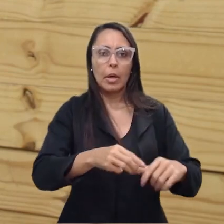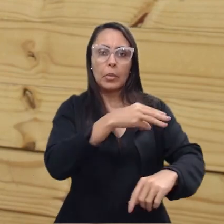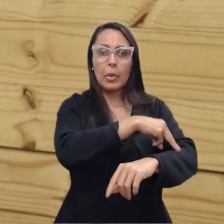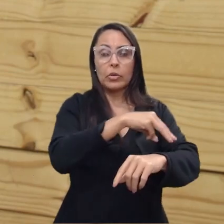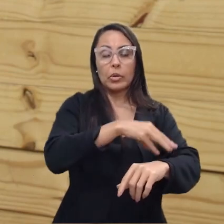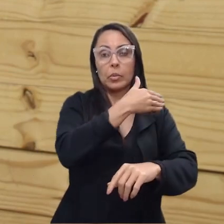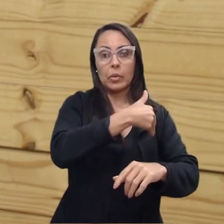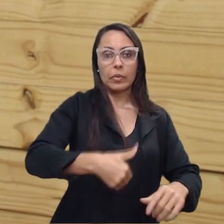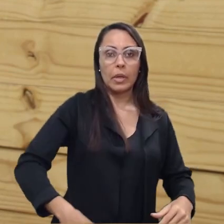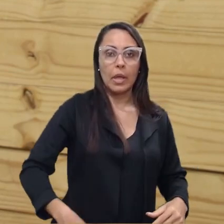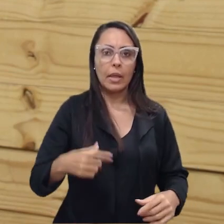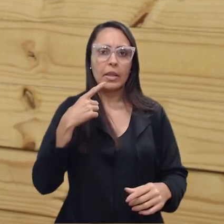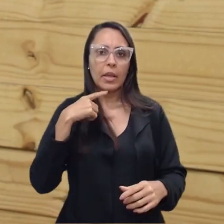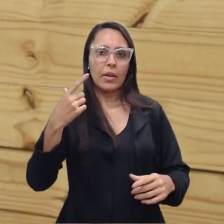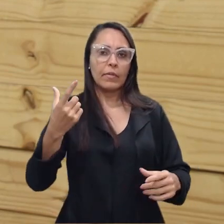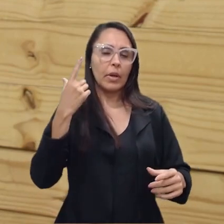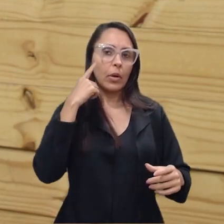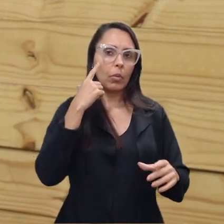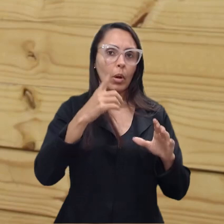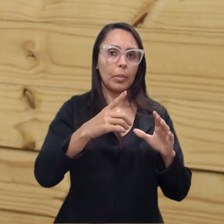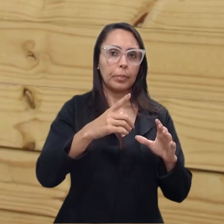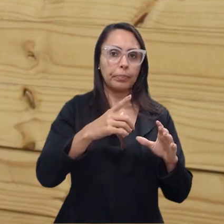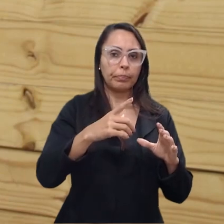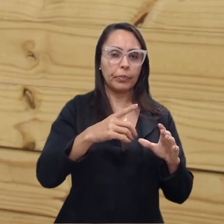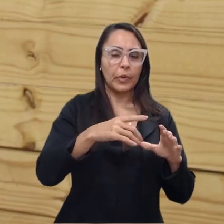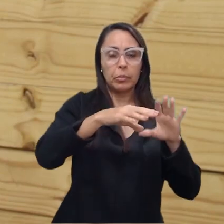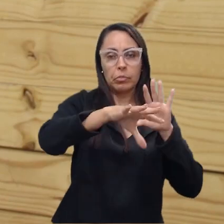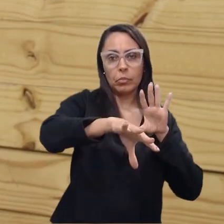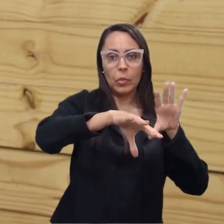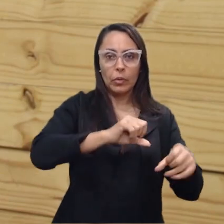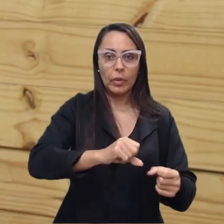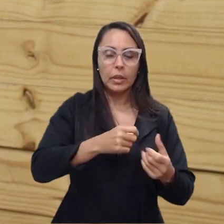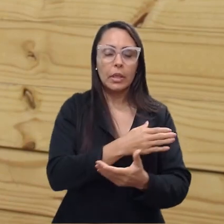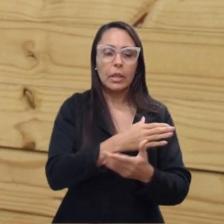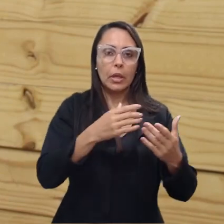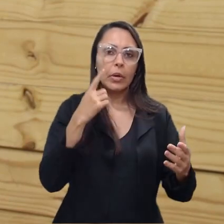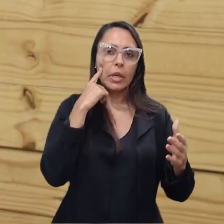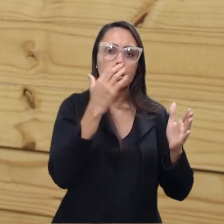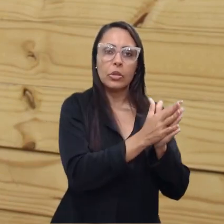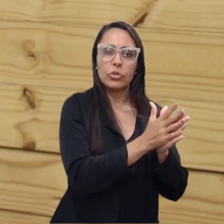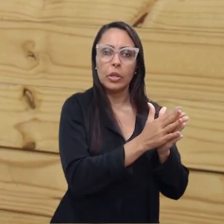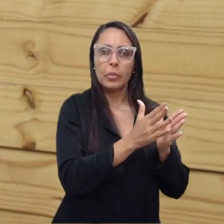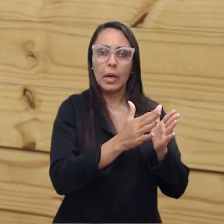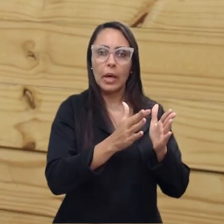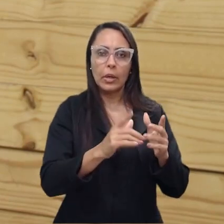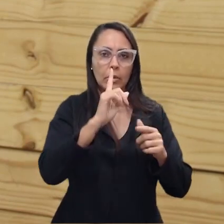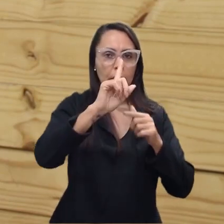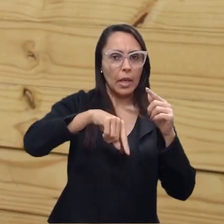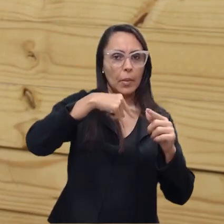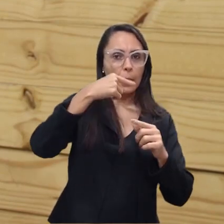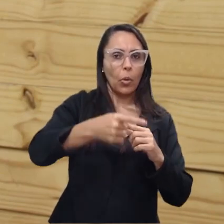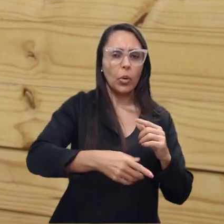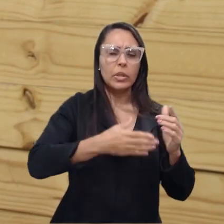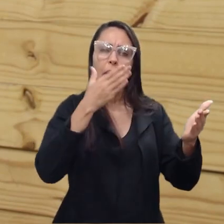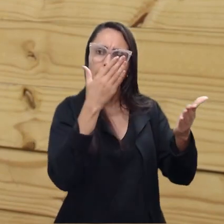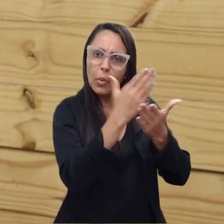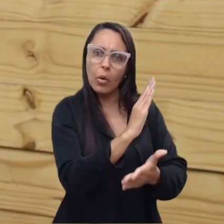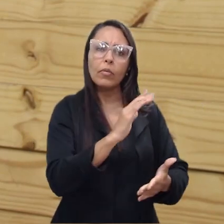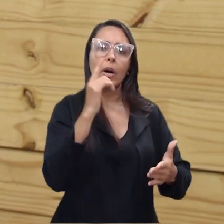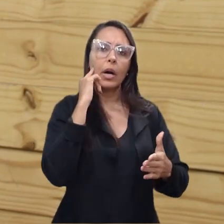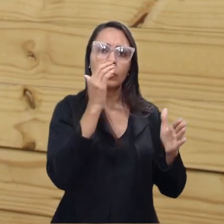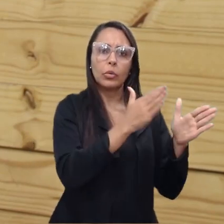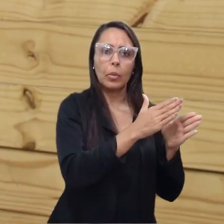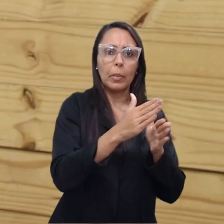ele tiver uma titulação e existir um plano de carreira após passar pelo